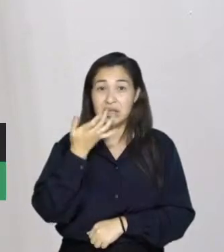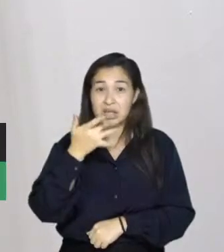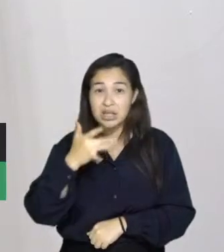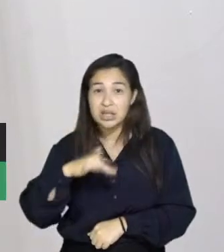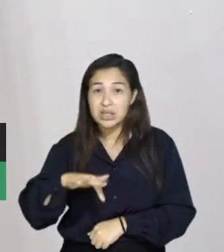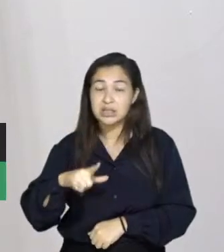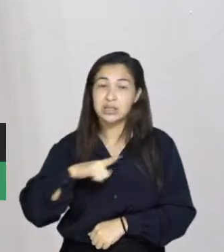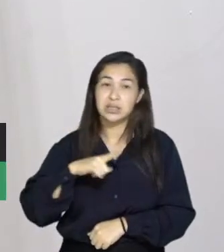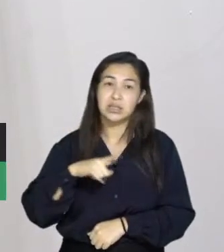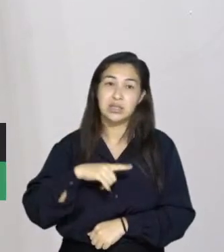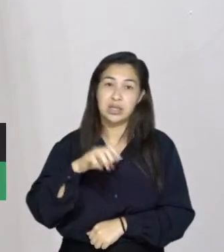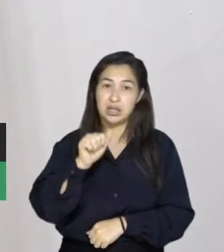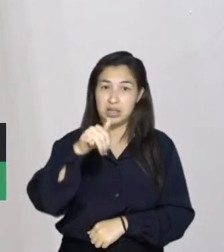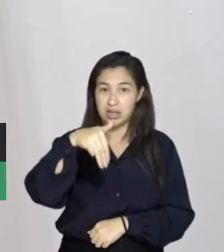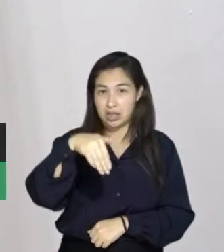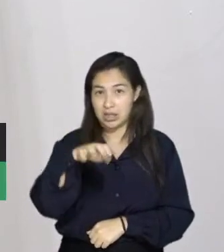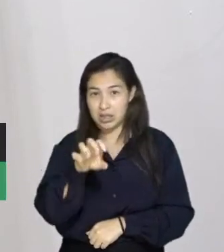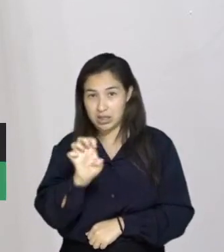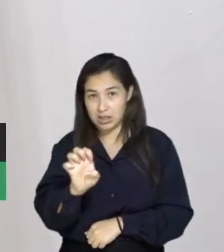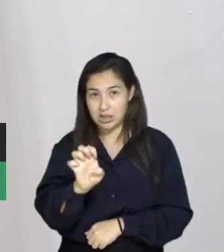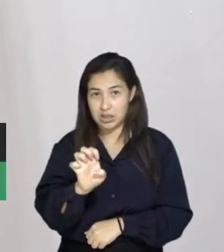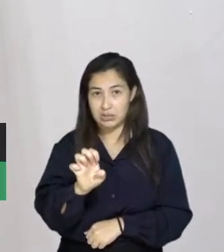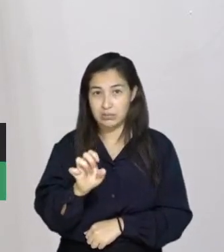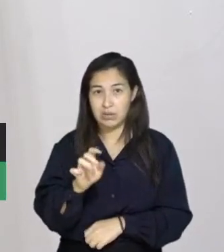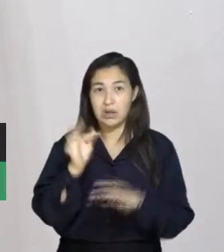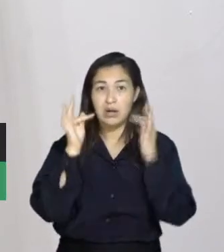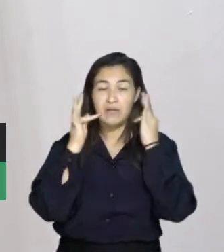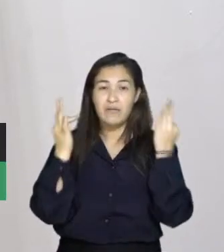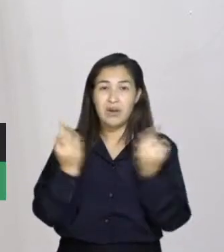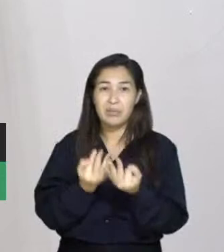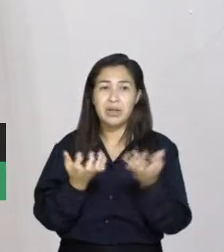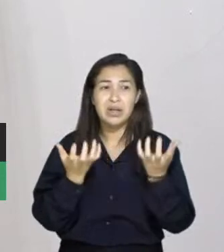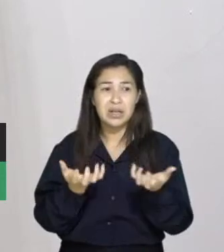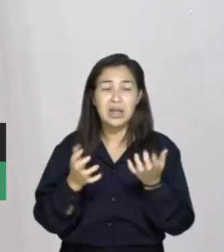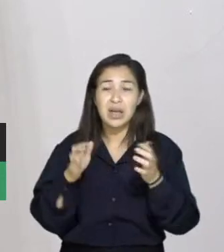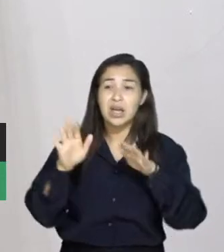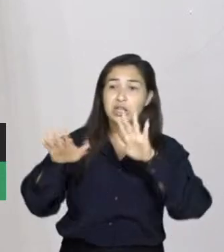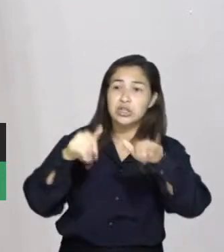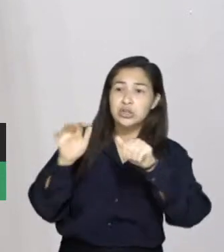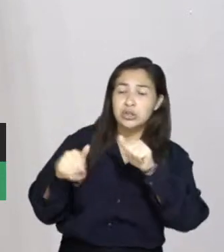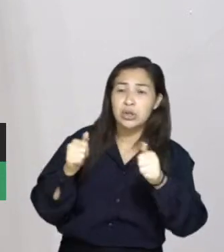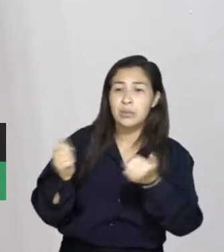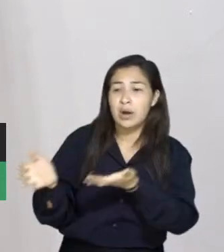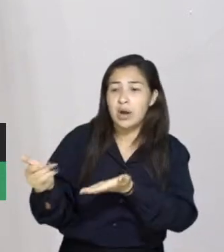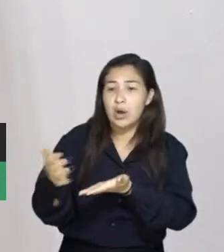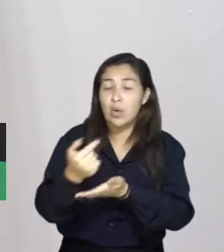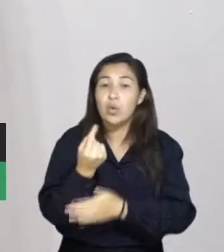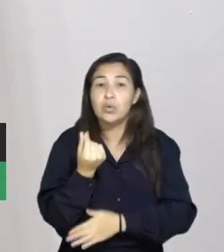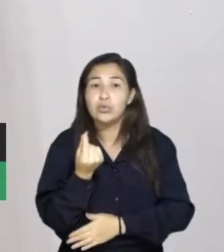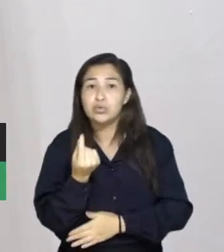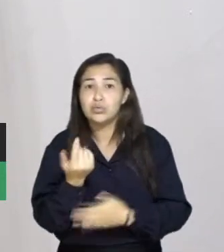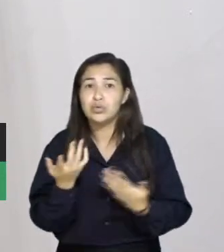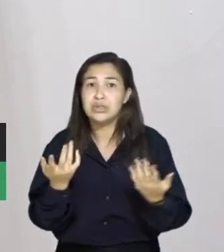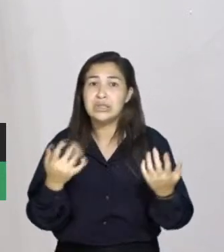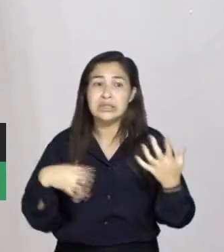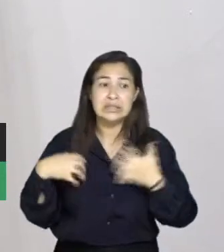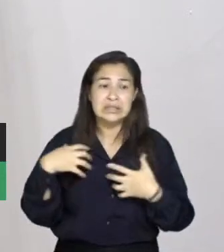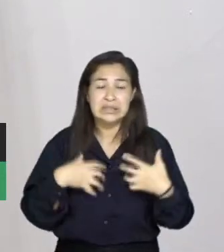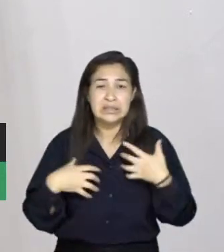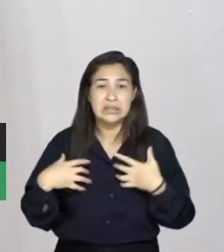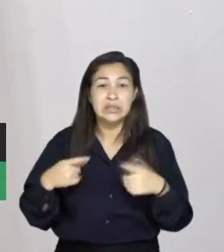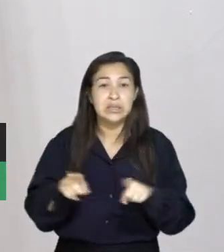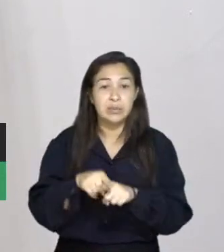as famílias numa campanha desesperadora, fizemos aqui na Assembleia Legislativa uma indicação